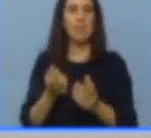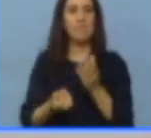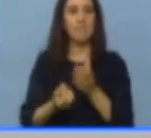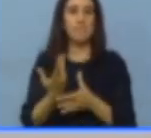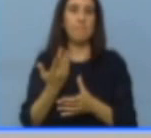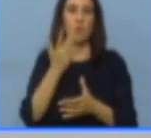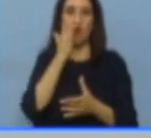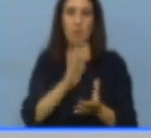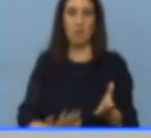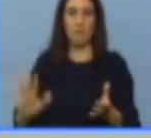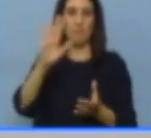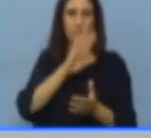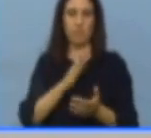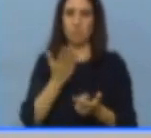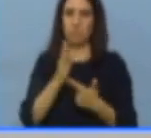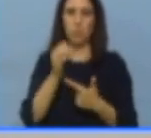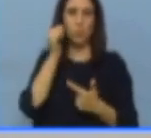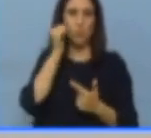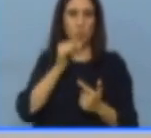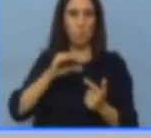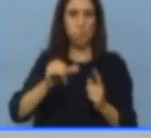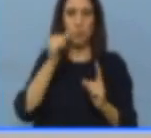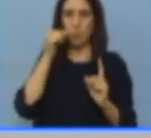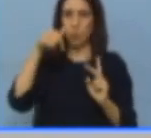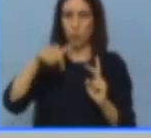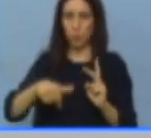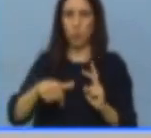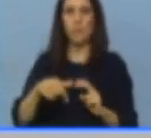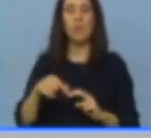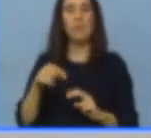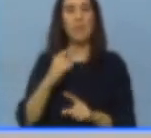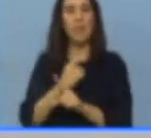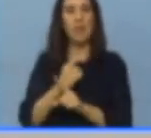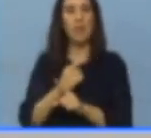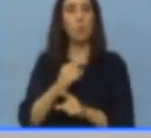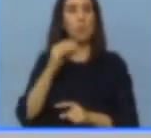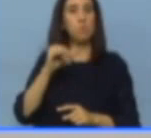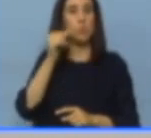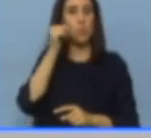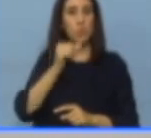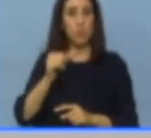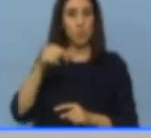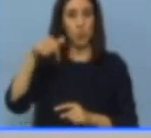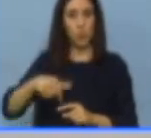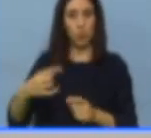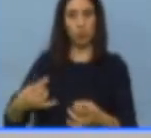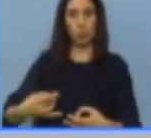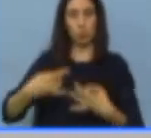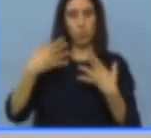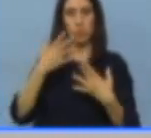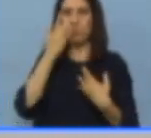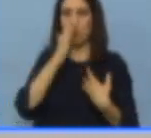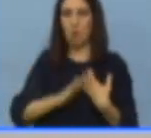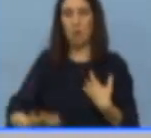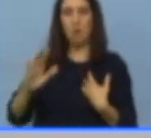África, concretamente para o Sudão e Sudão do Sul. Depois, quando fomos expulsos do Sudão do Sul, aí começamos a ir para a África,